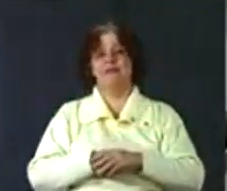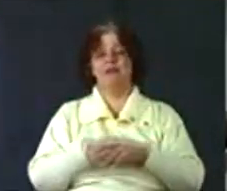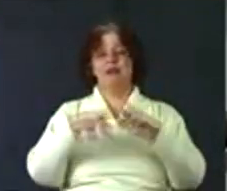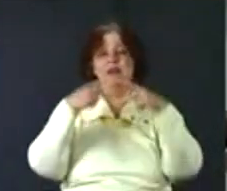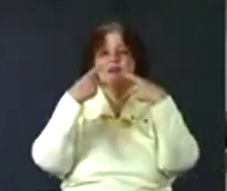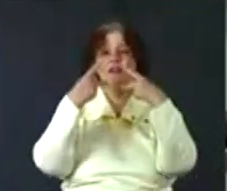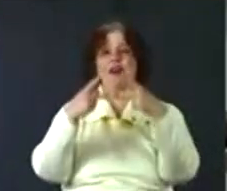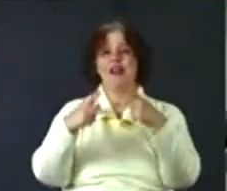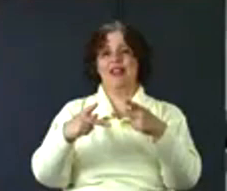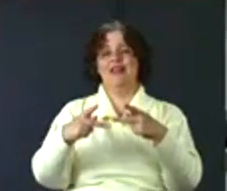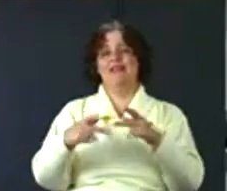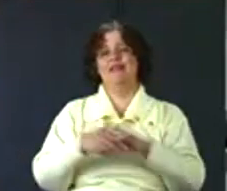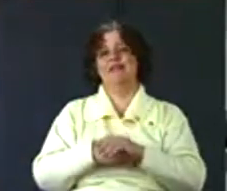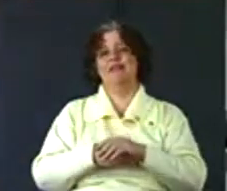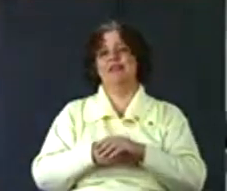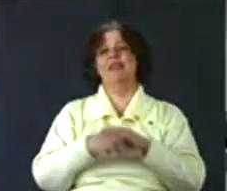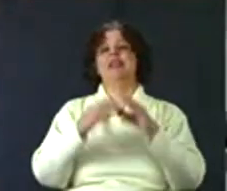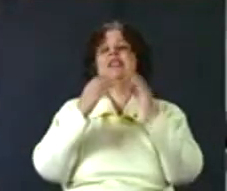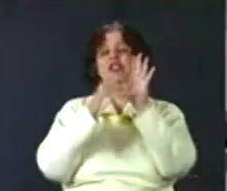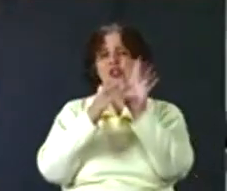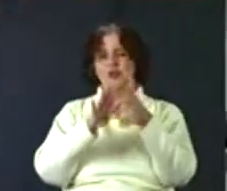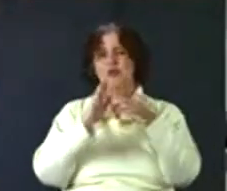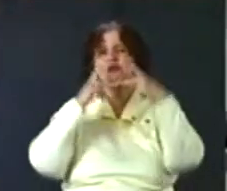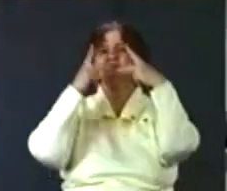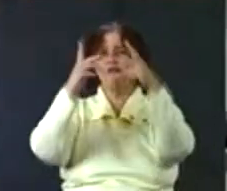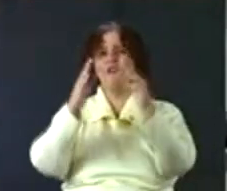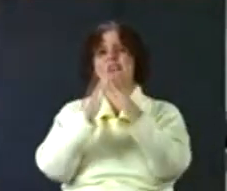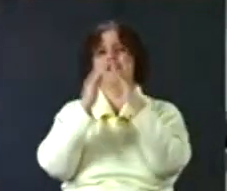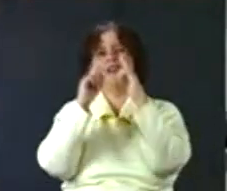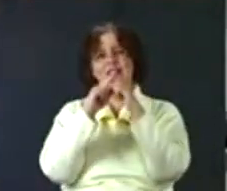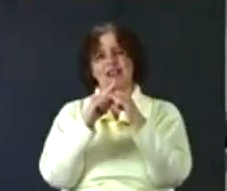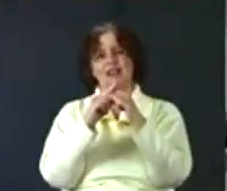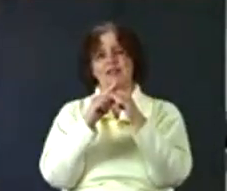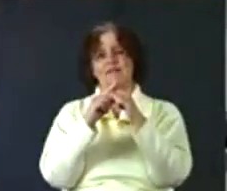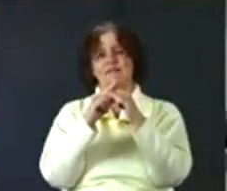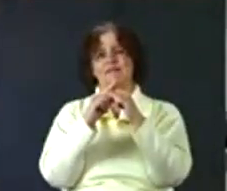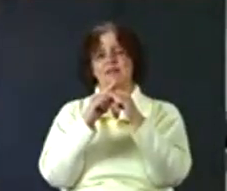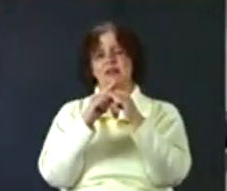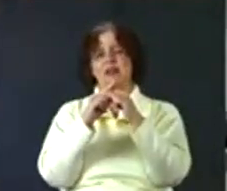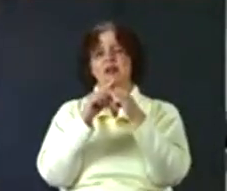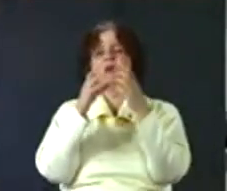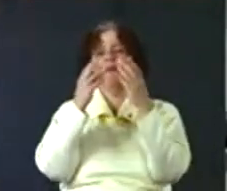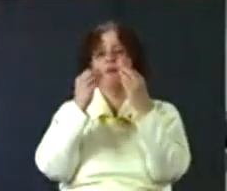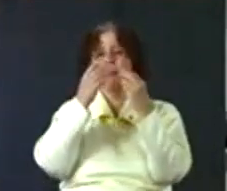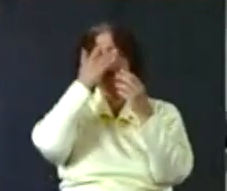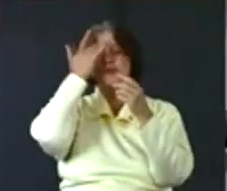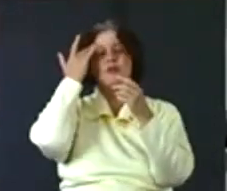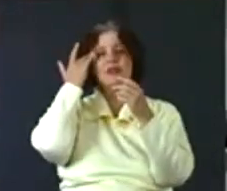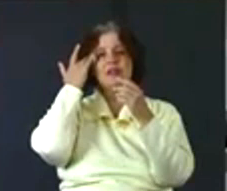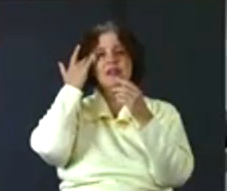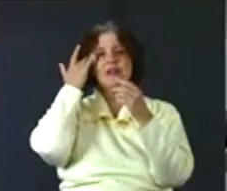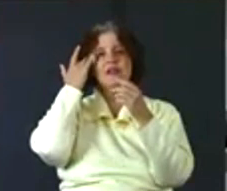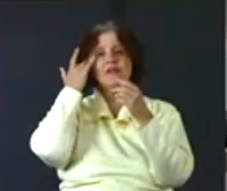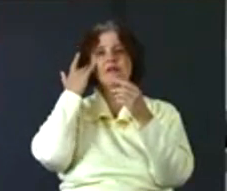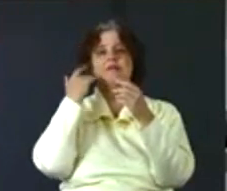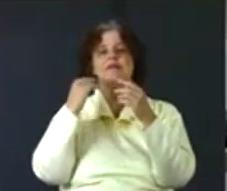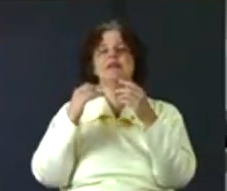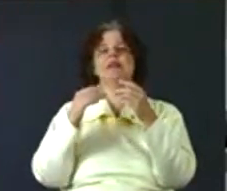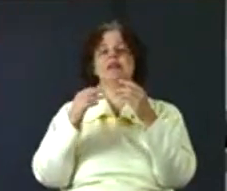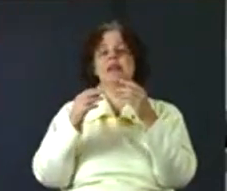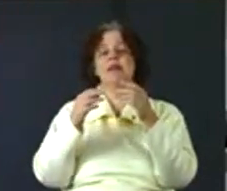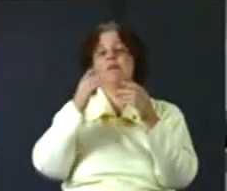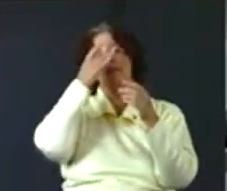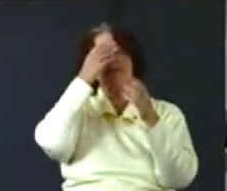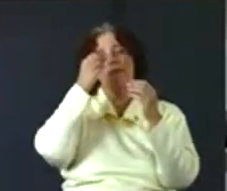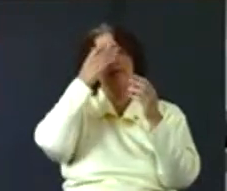sua noiva, que alguns irmãos de Esmirna serão lançados na prisão. Alguns irmãos dessa amada igreja passarão por